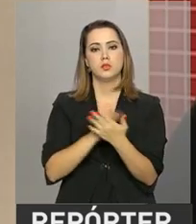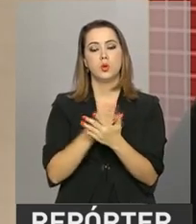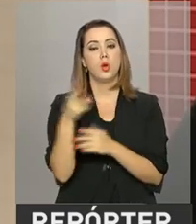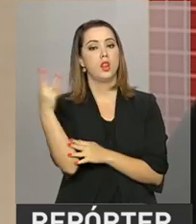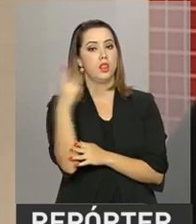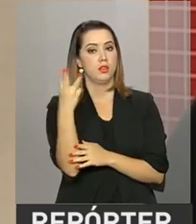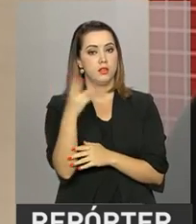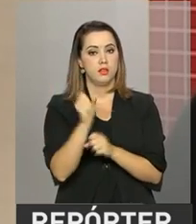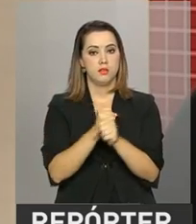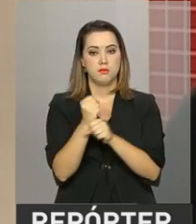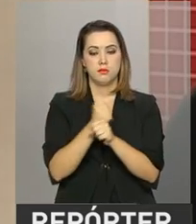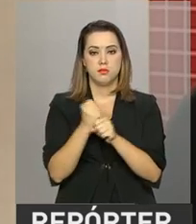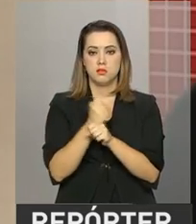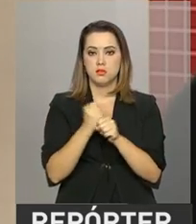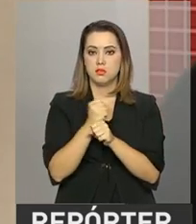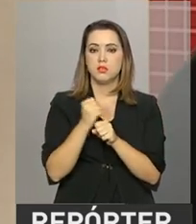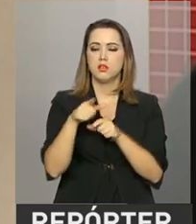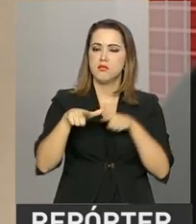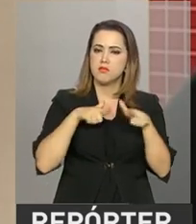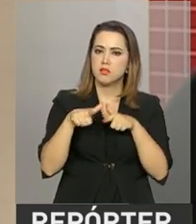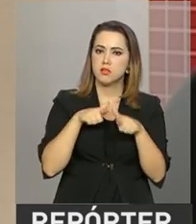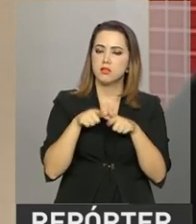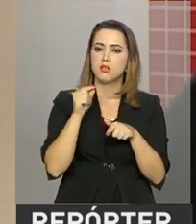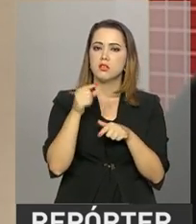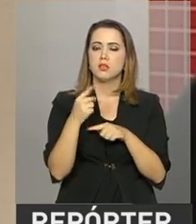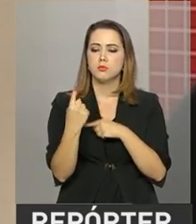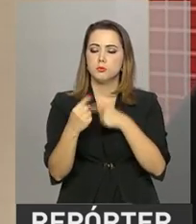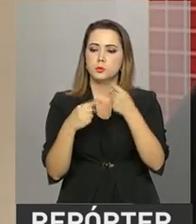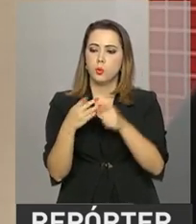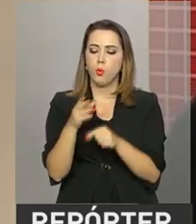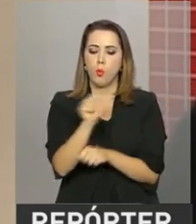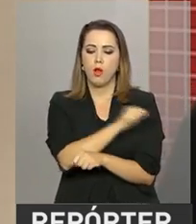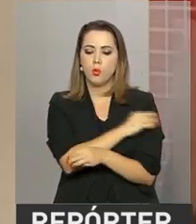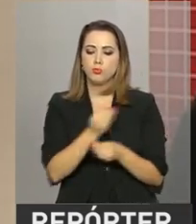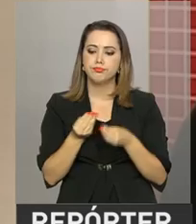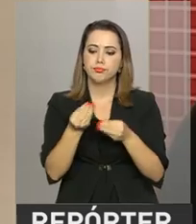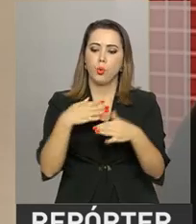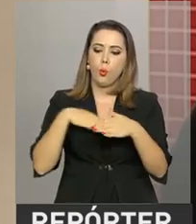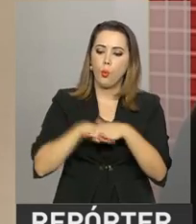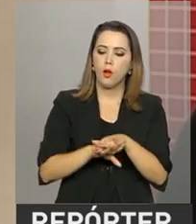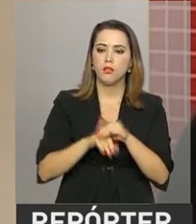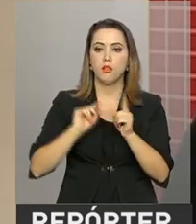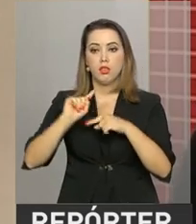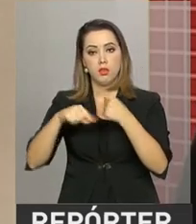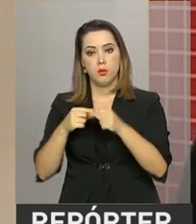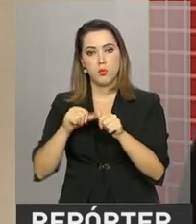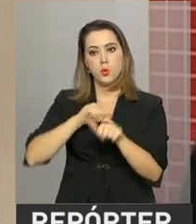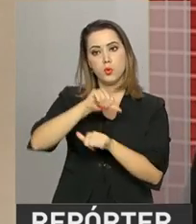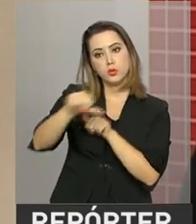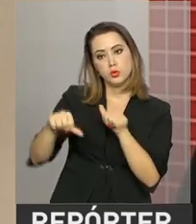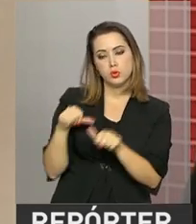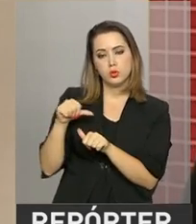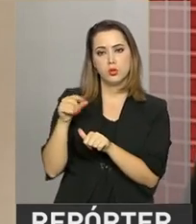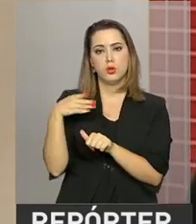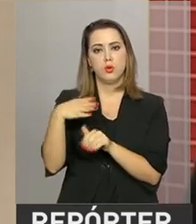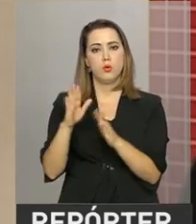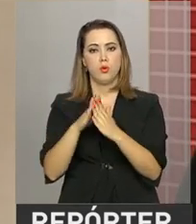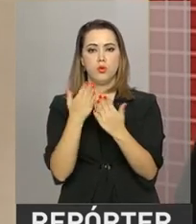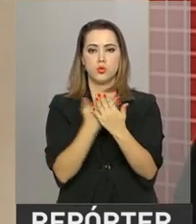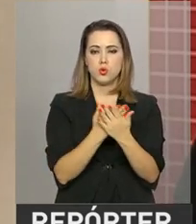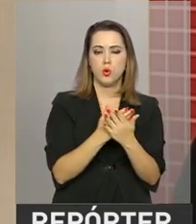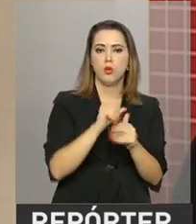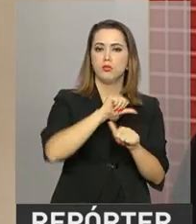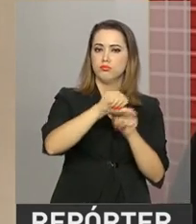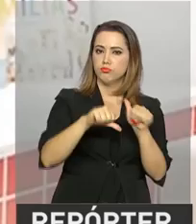ano, o aluno fica com ele por um tempo e aí no outro ano, no ano seguinte, ele devolve para a escola para que outro aluno